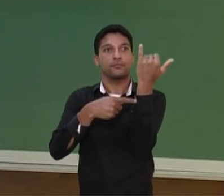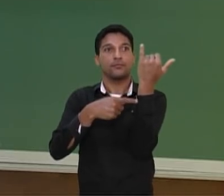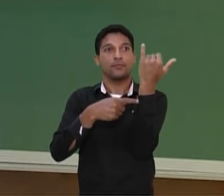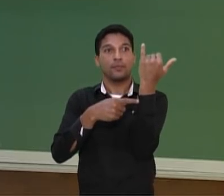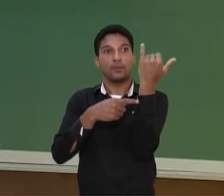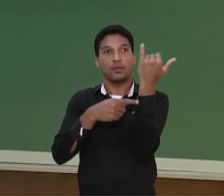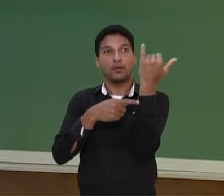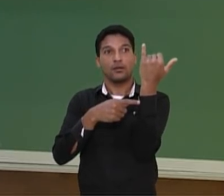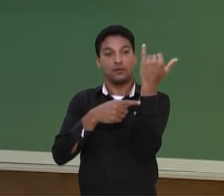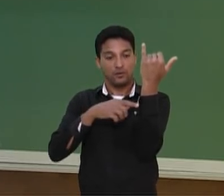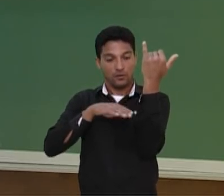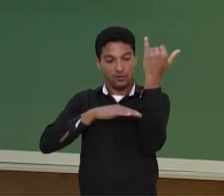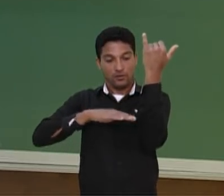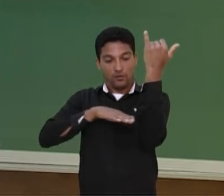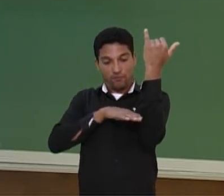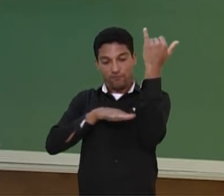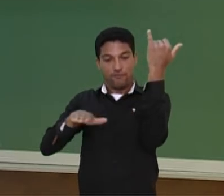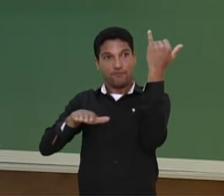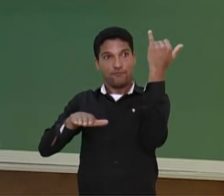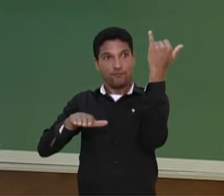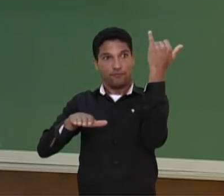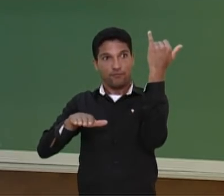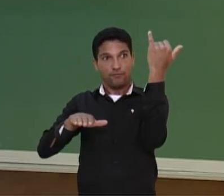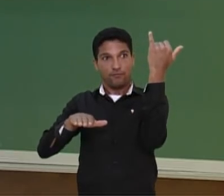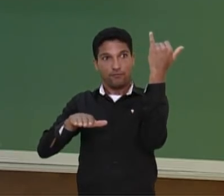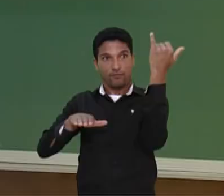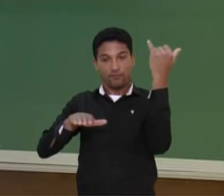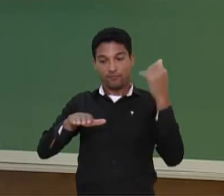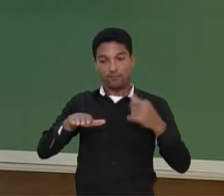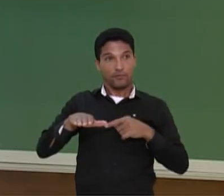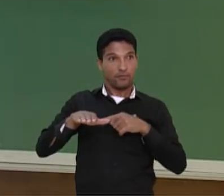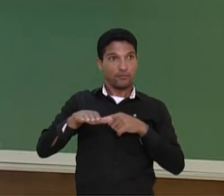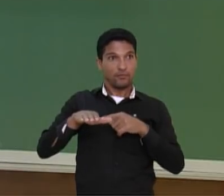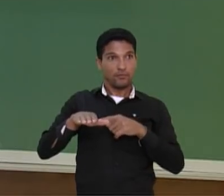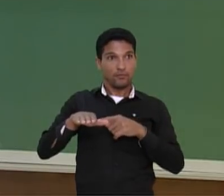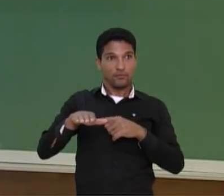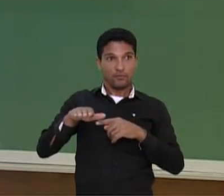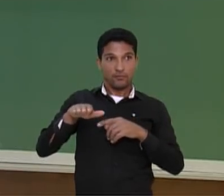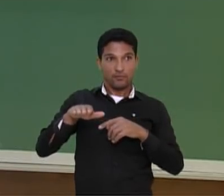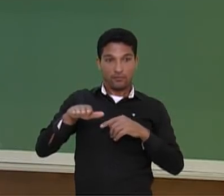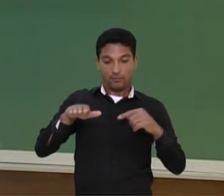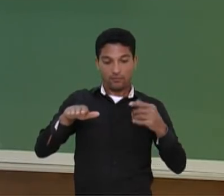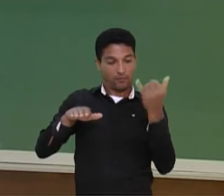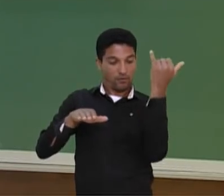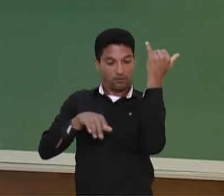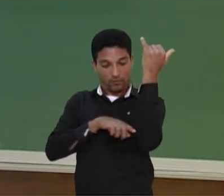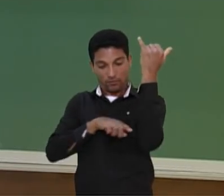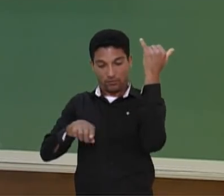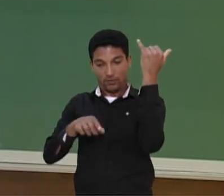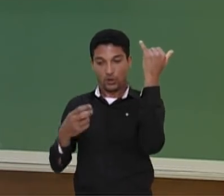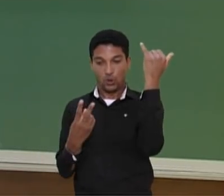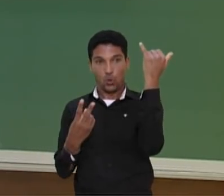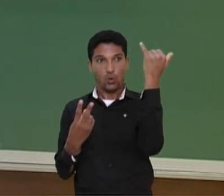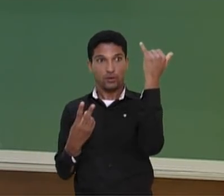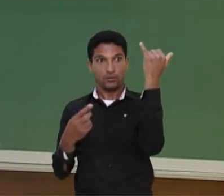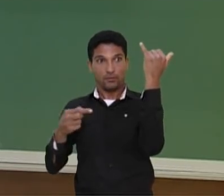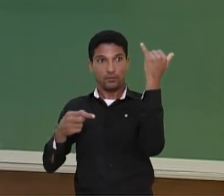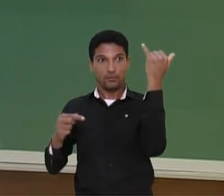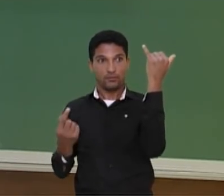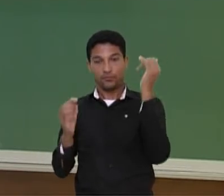o vértice ó, em 2 e menos 1, e aí eu marco o ponto A,